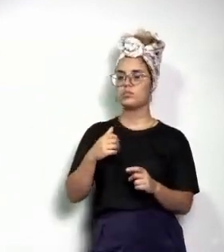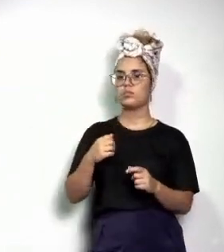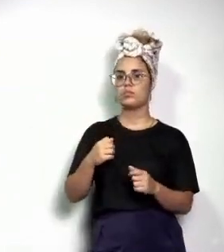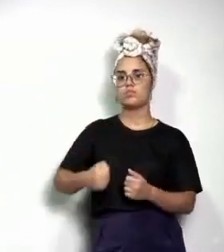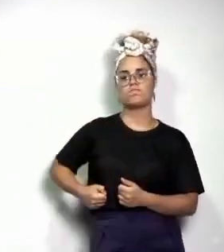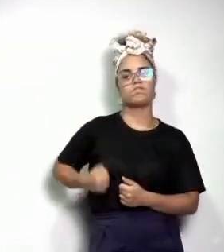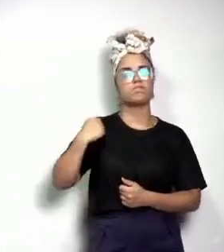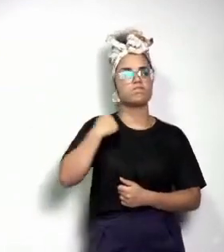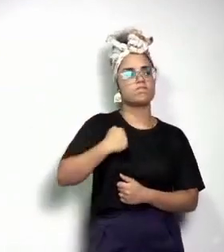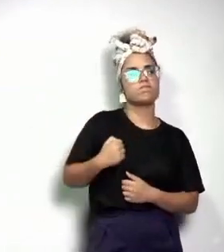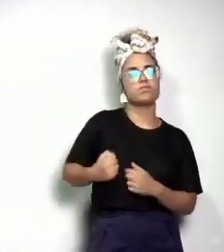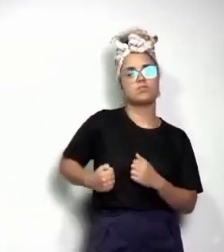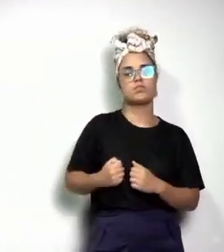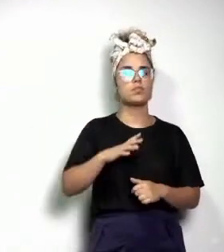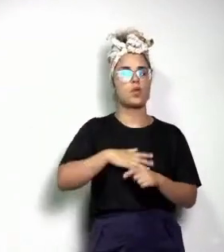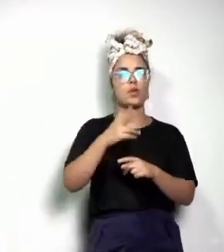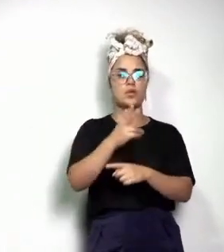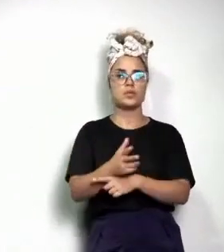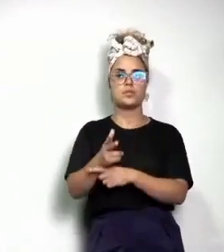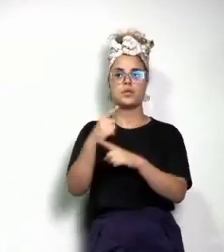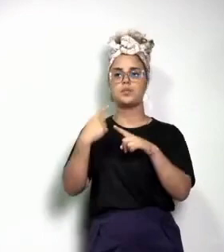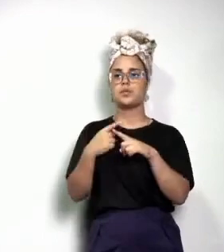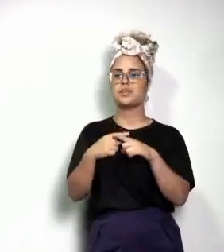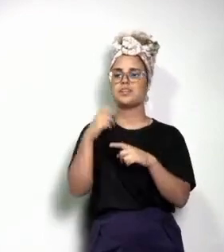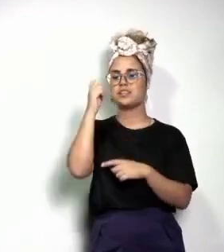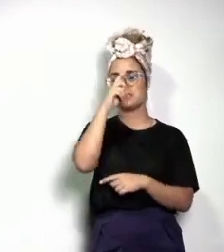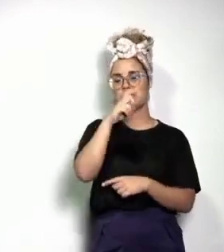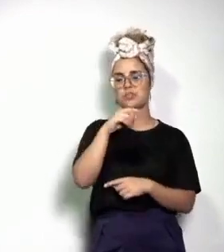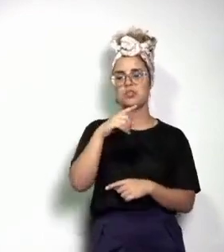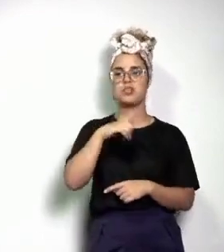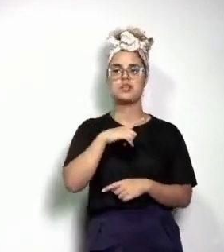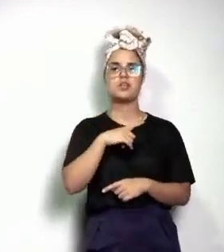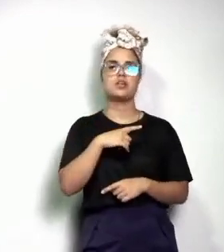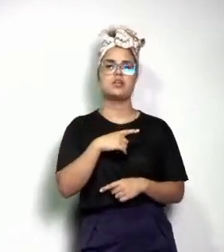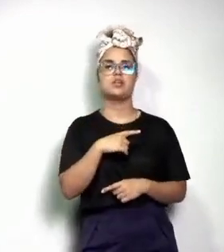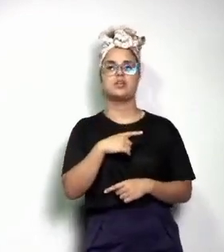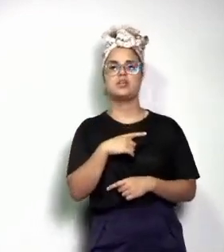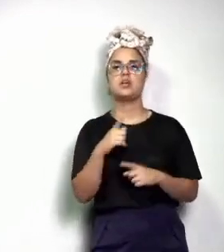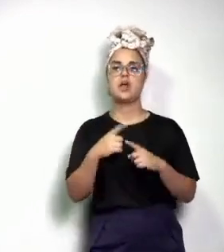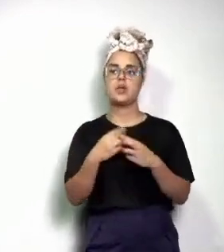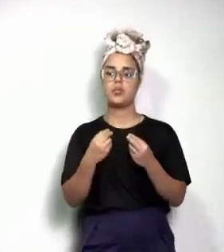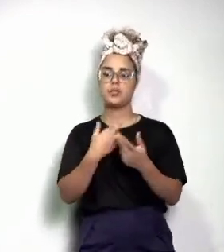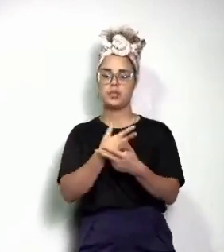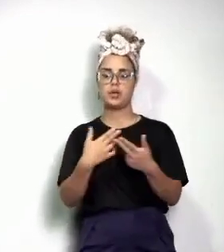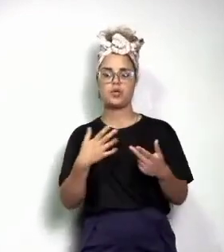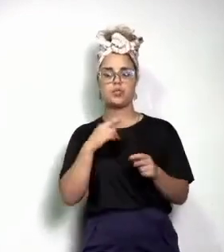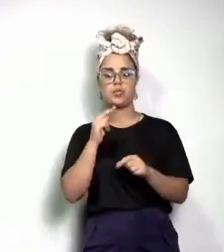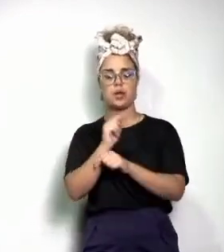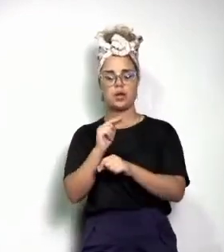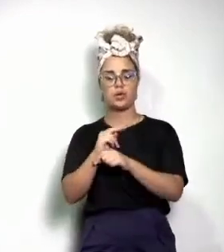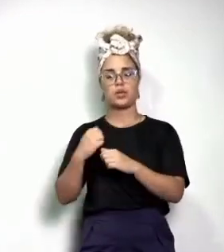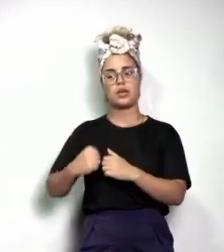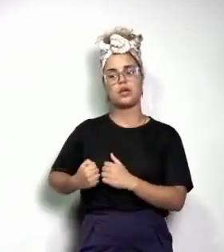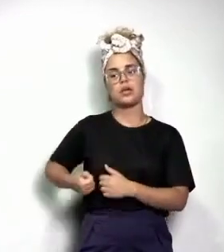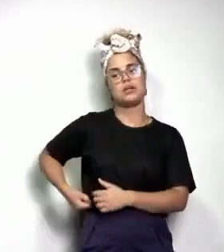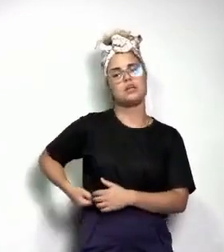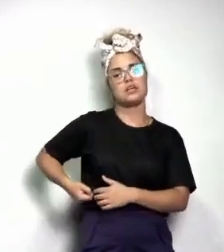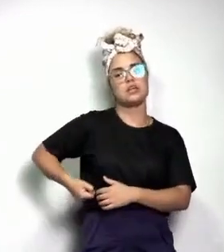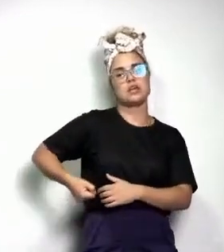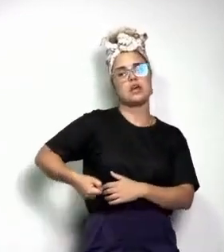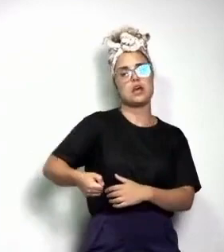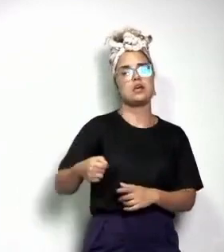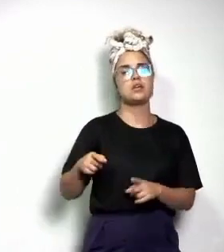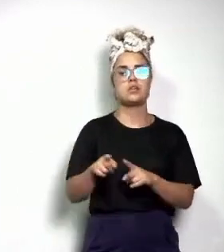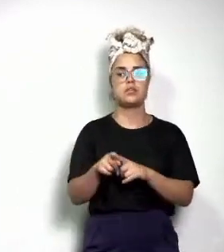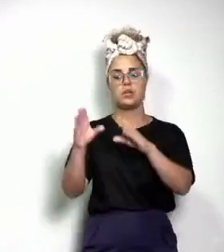isso enquanto a gente está na filmagem, porque senão é realmente muito muito material para ter que carregar. E aí a gente tenta